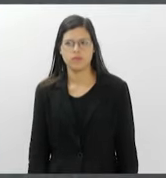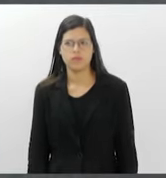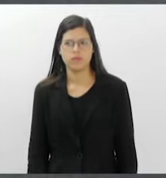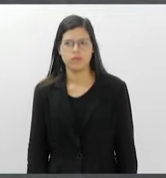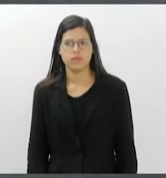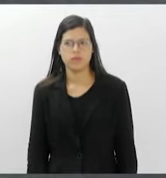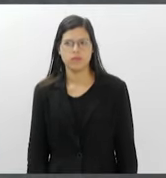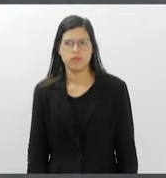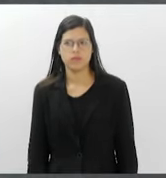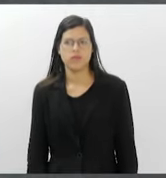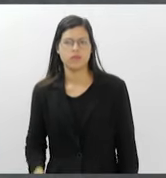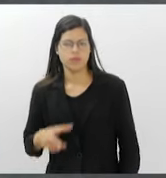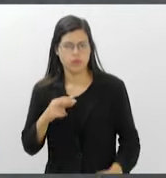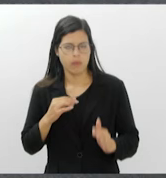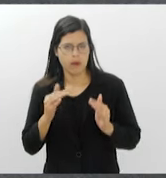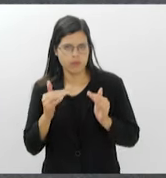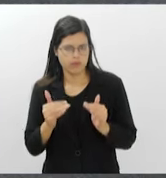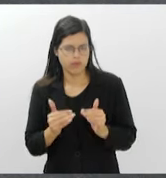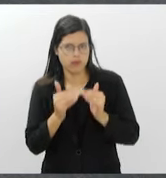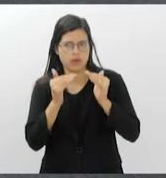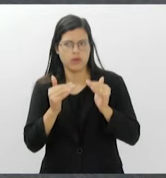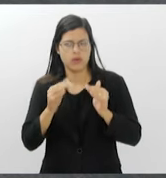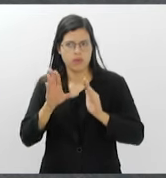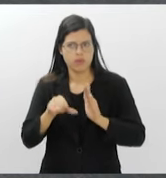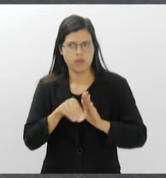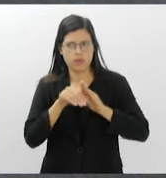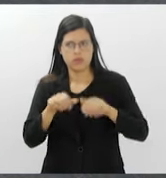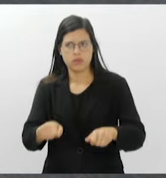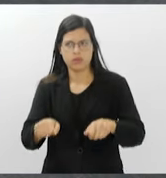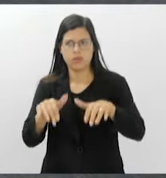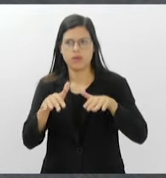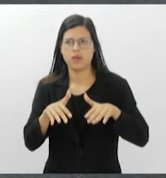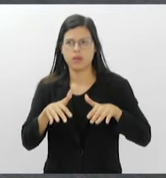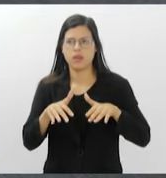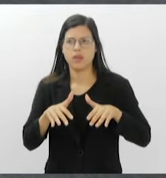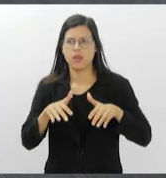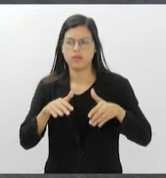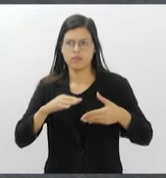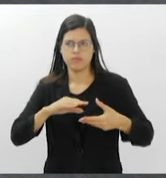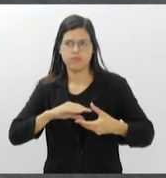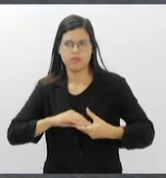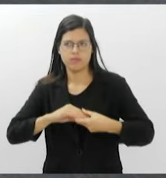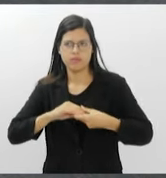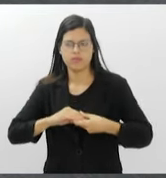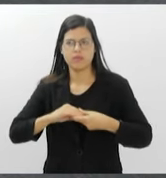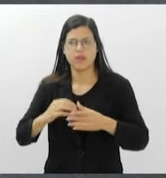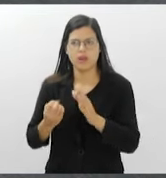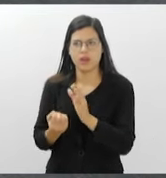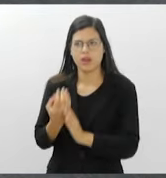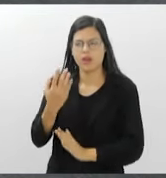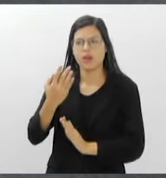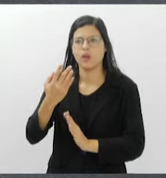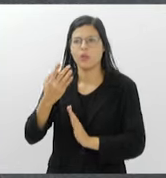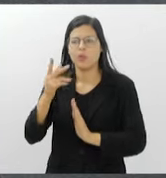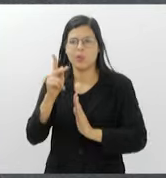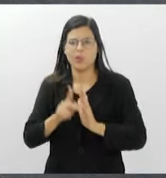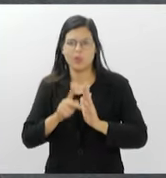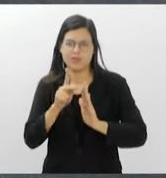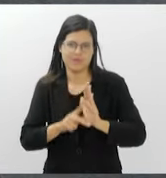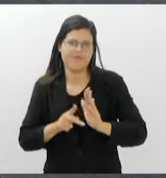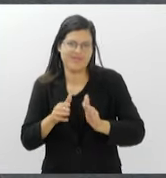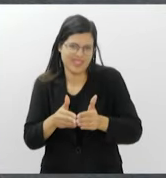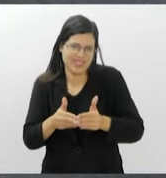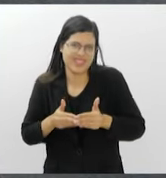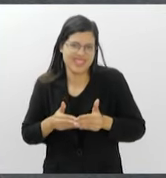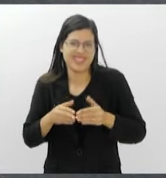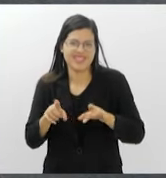No mérito, favorável às emendas de plenário, saudando a nossa autora do projeto que não está aqui, está licenciada, e a sua